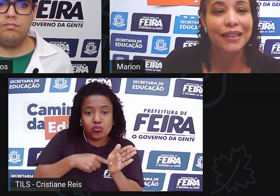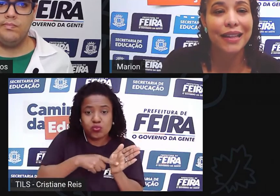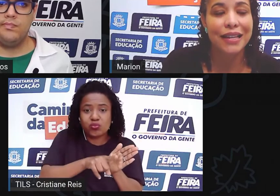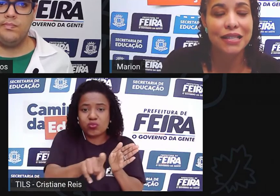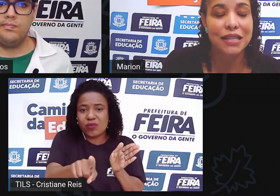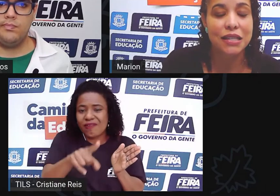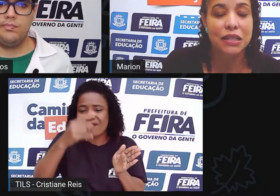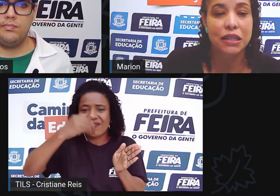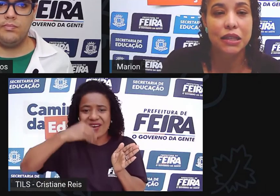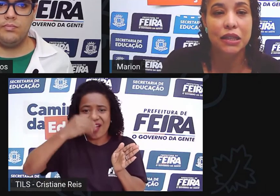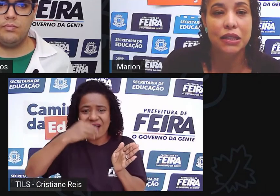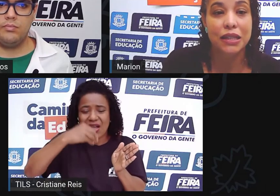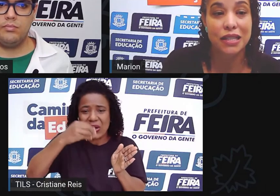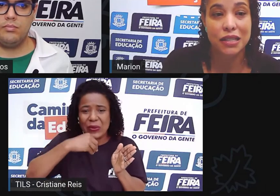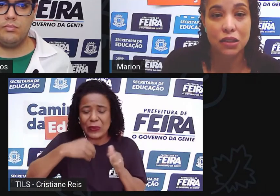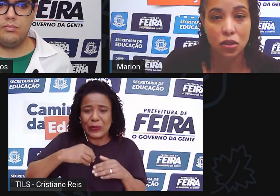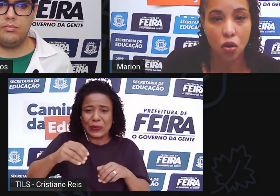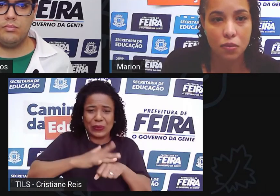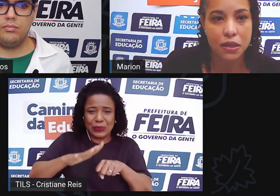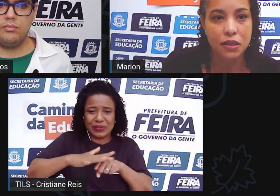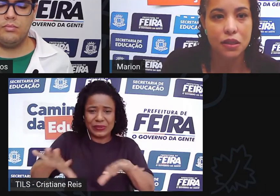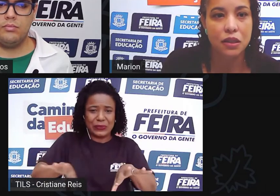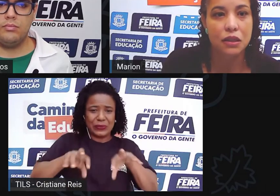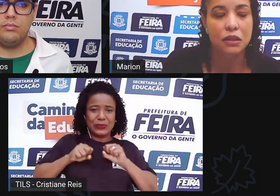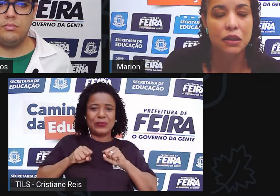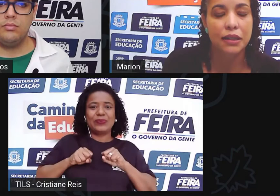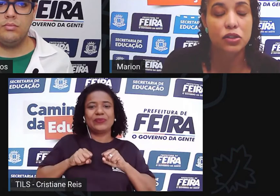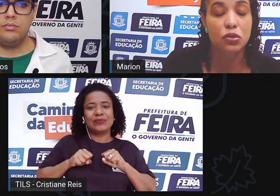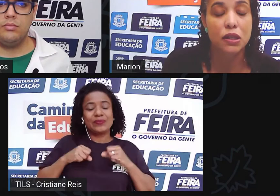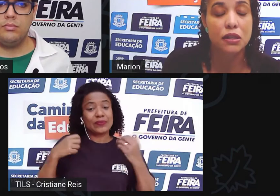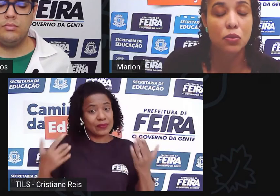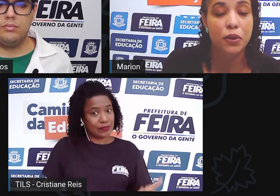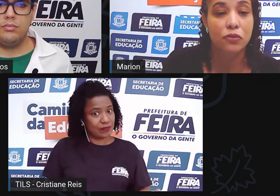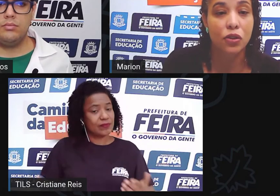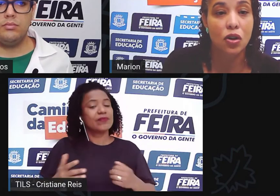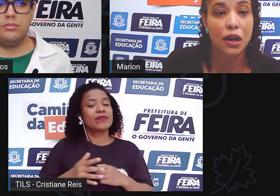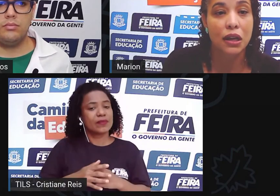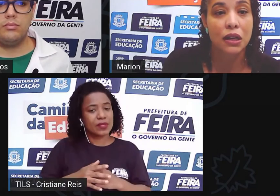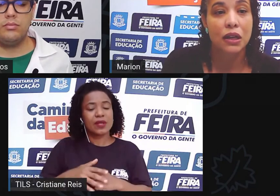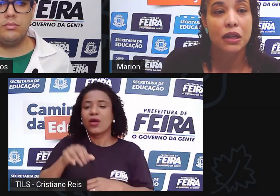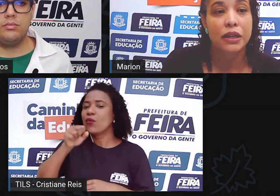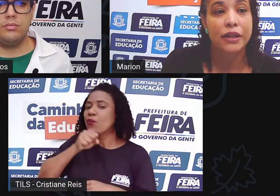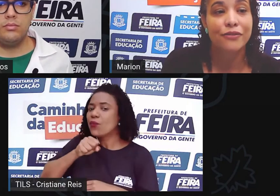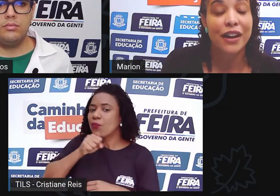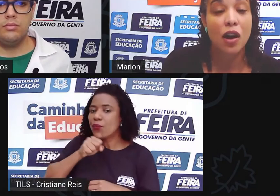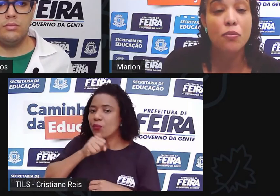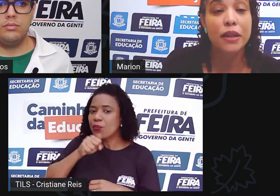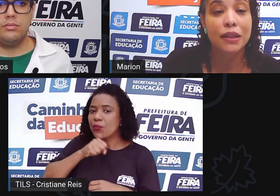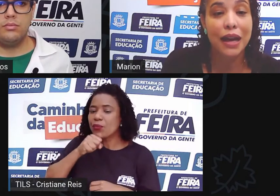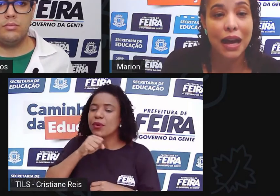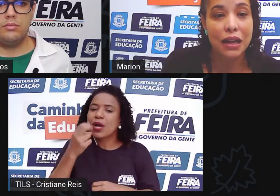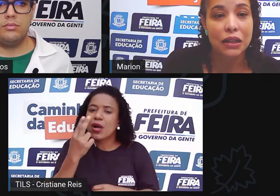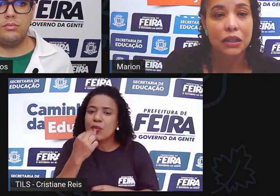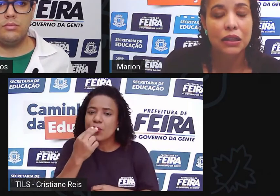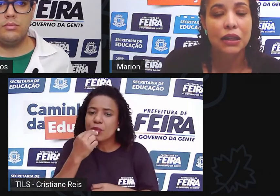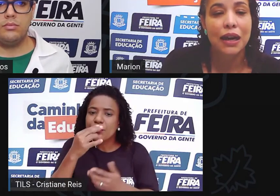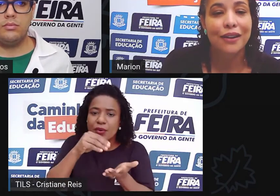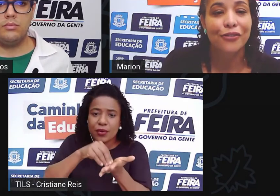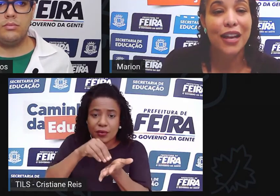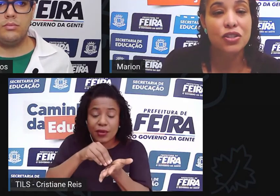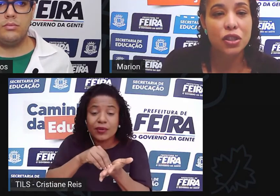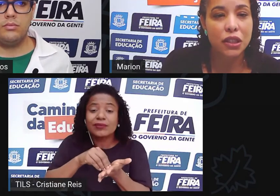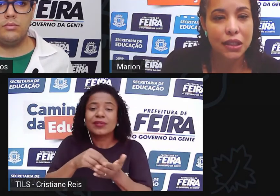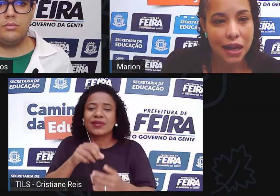além desses sintomas que a desnutrição provoca, vai aumentar